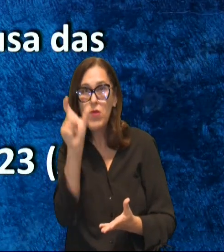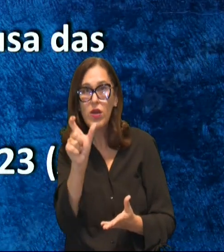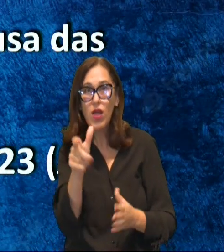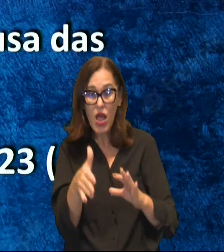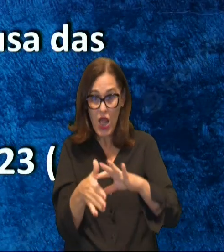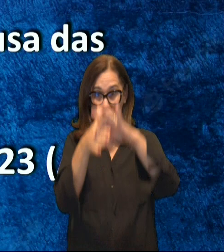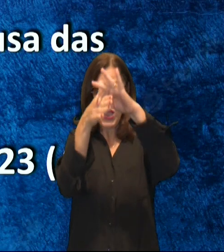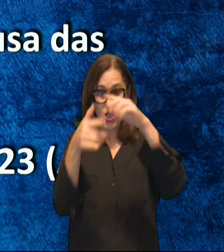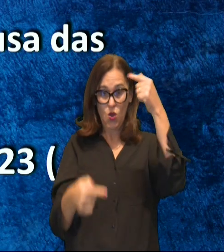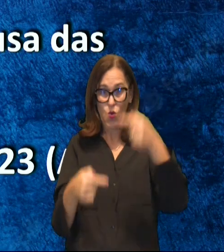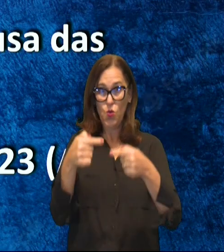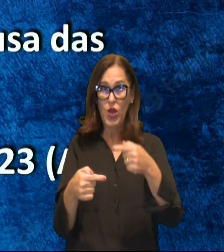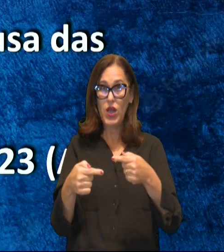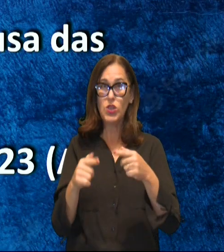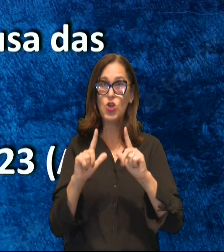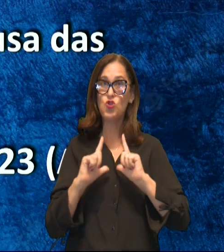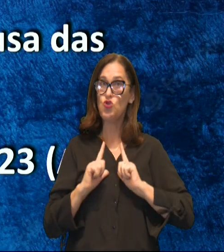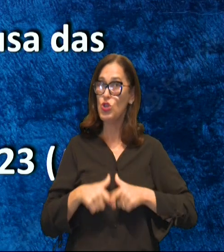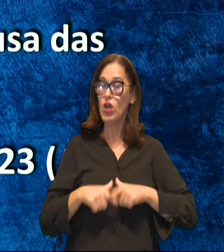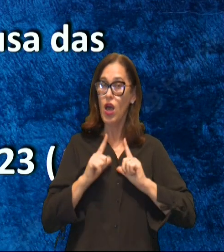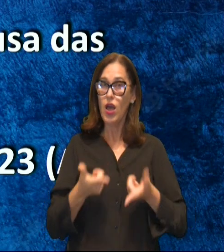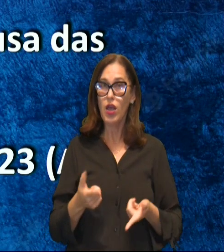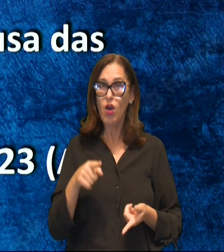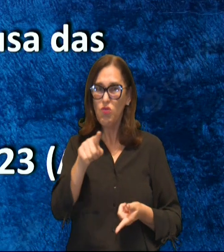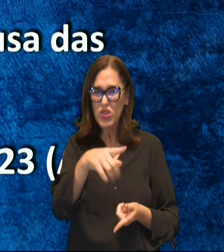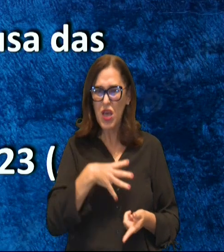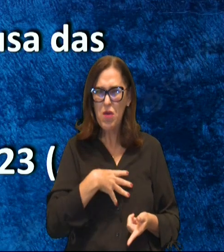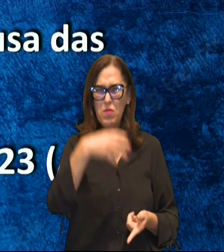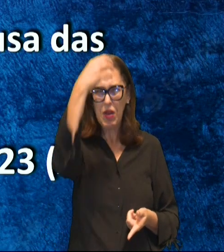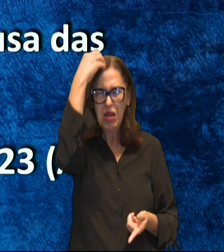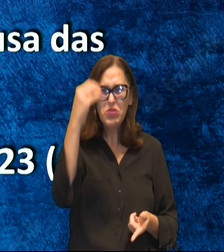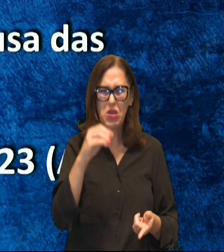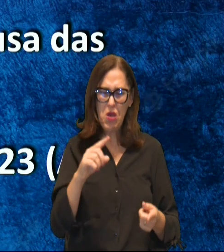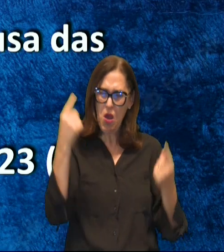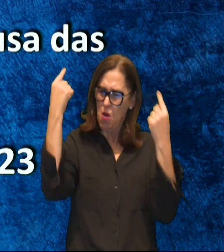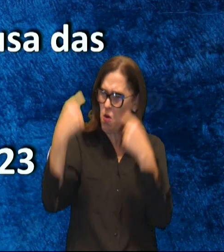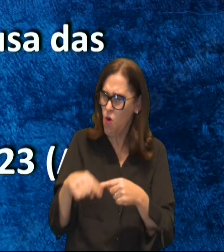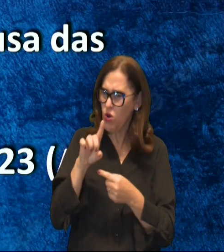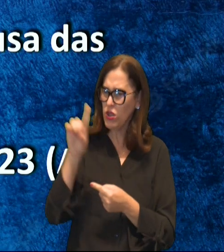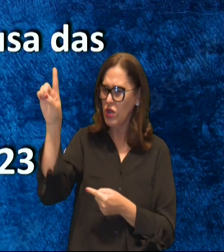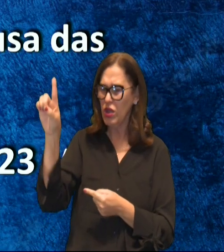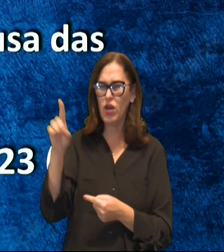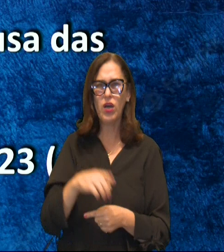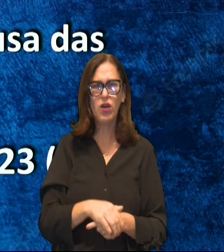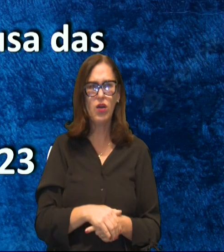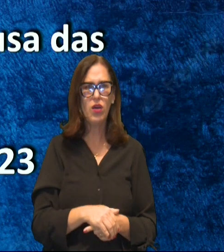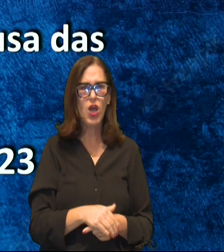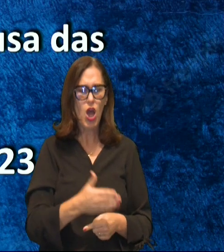liderança política de Israel: os teus príncipes são rebeldes e companheiros de